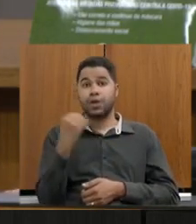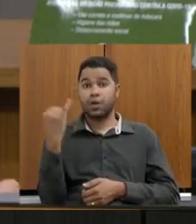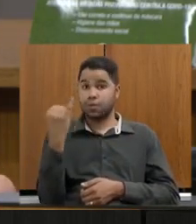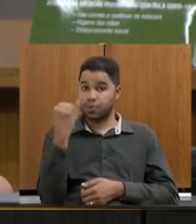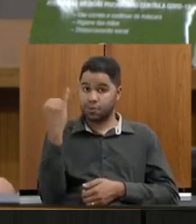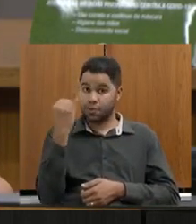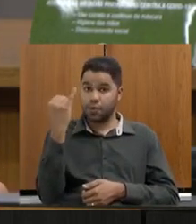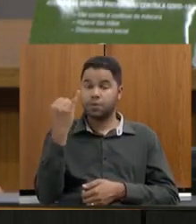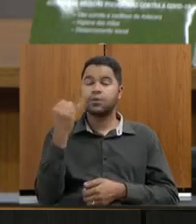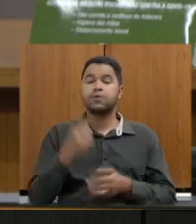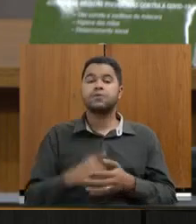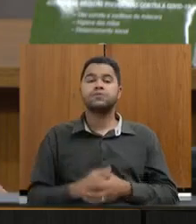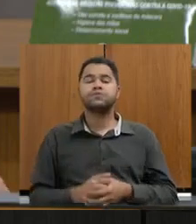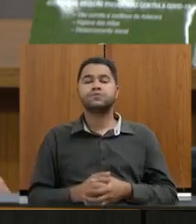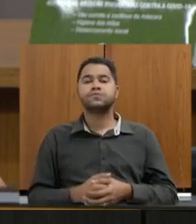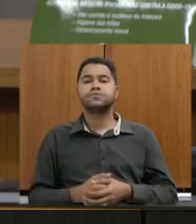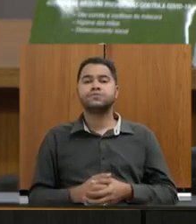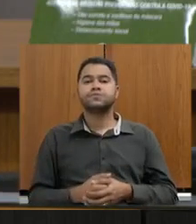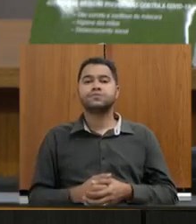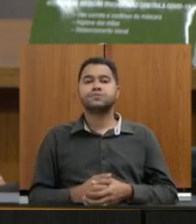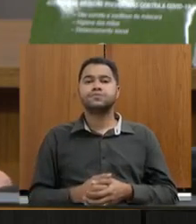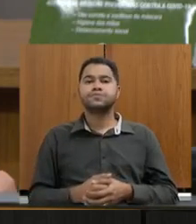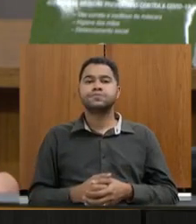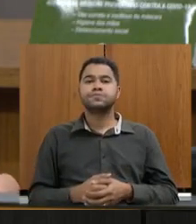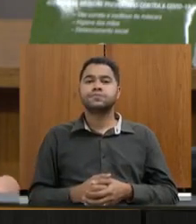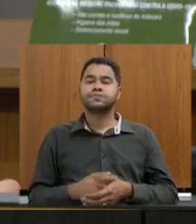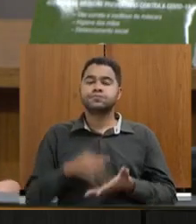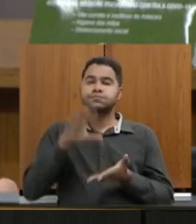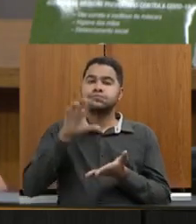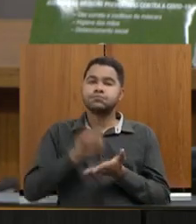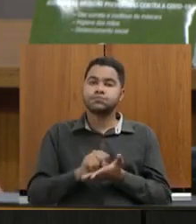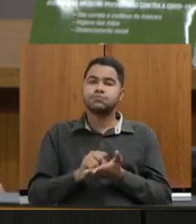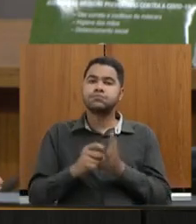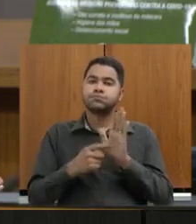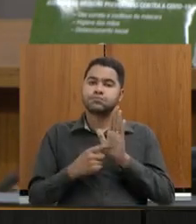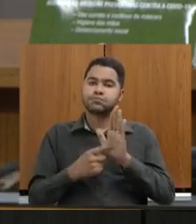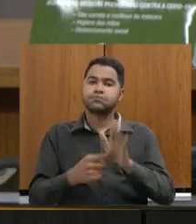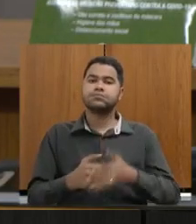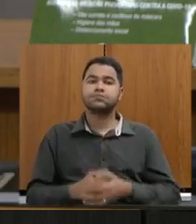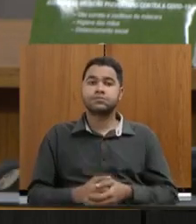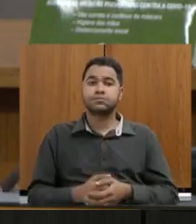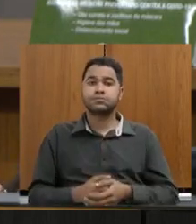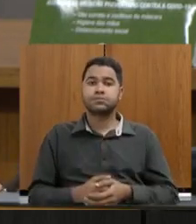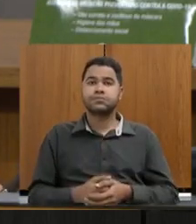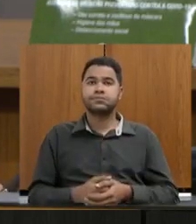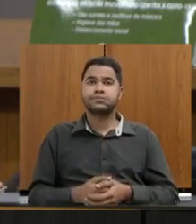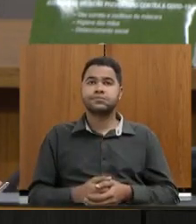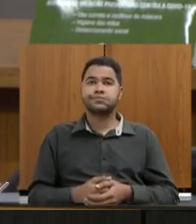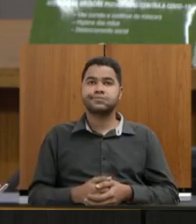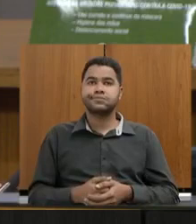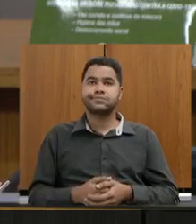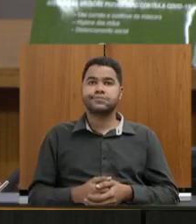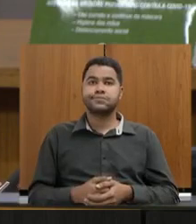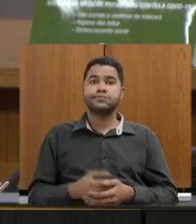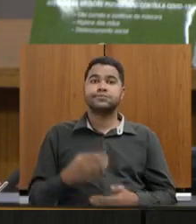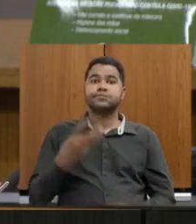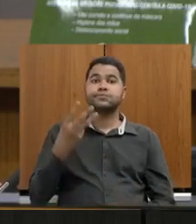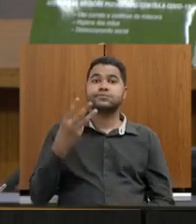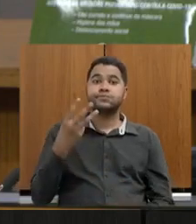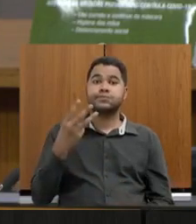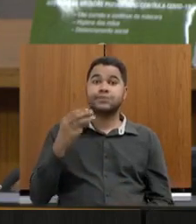importante tá bem Está registrando é que em trinta de